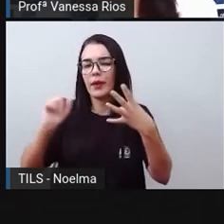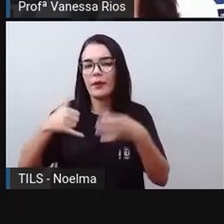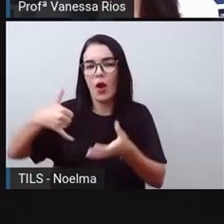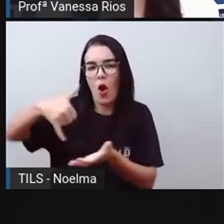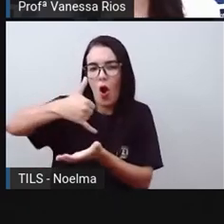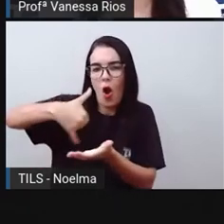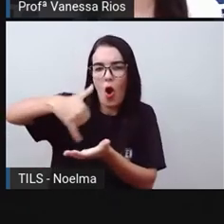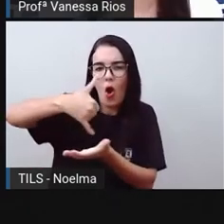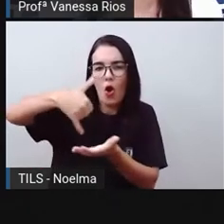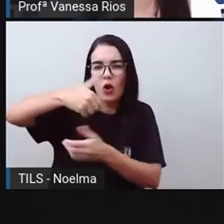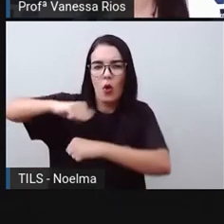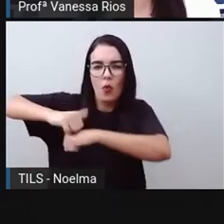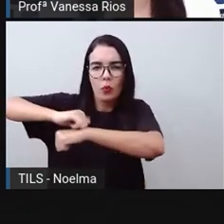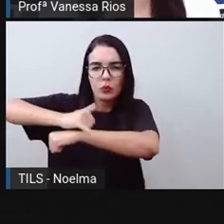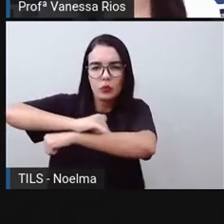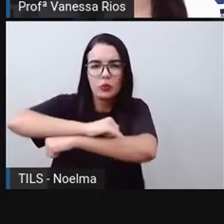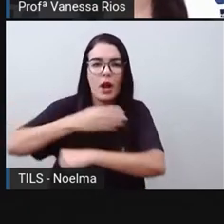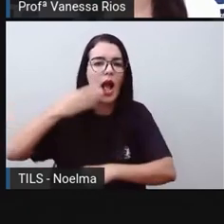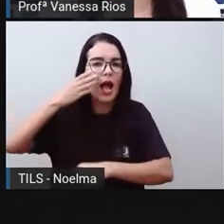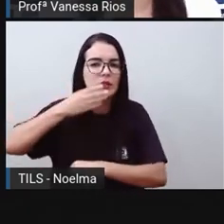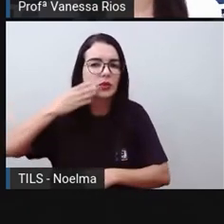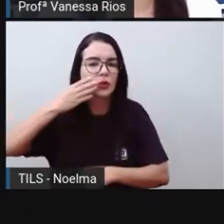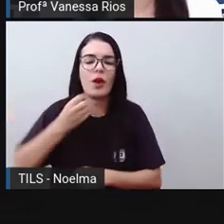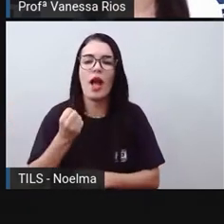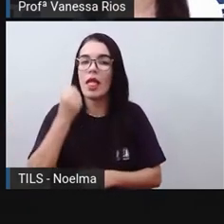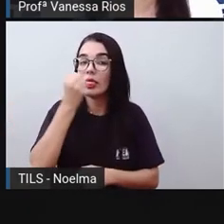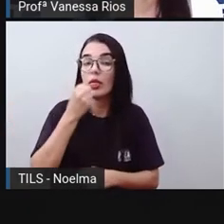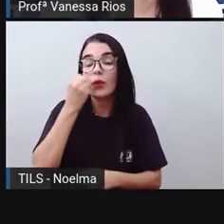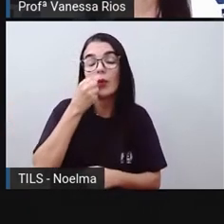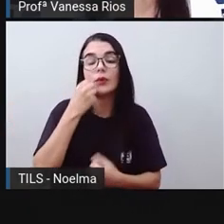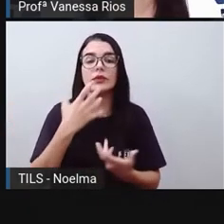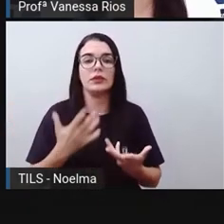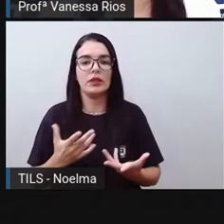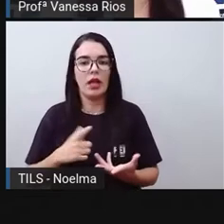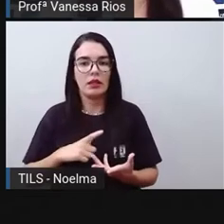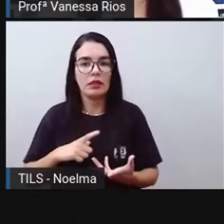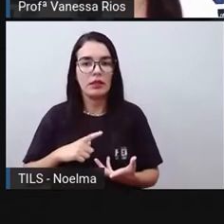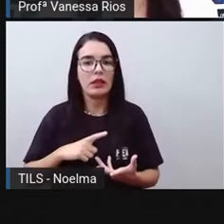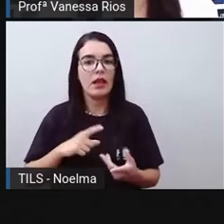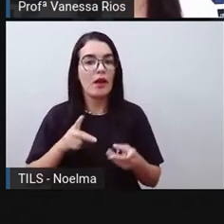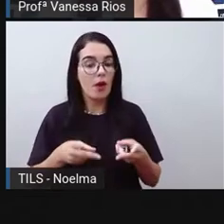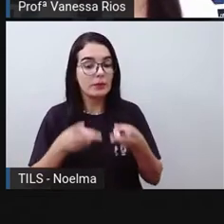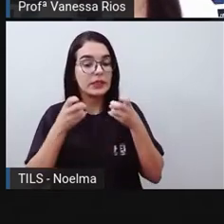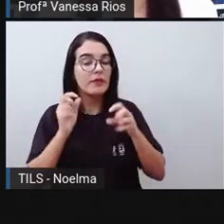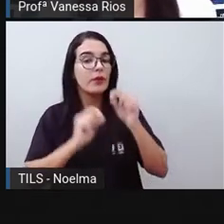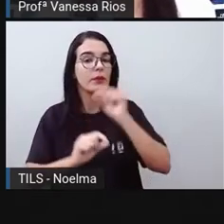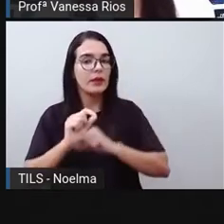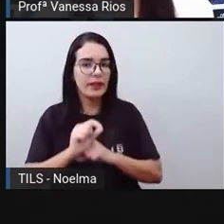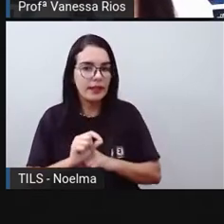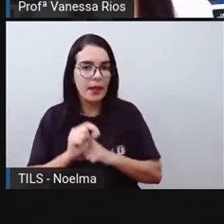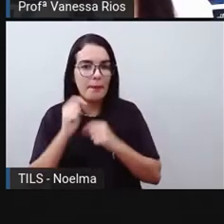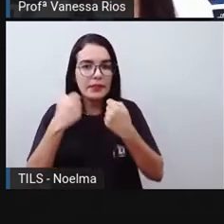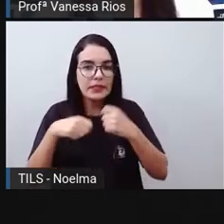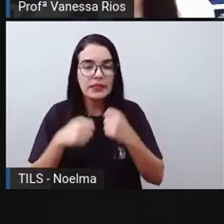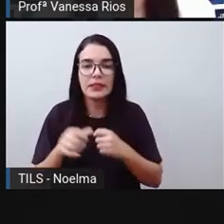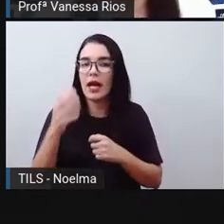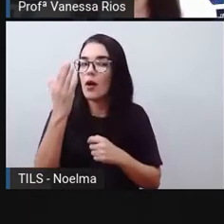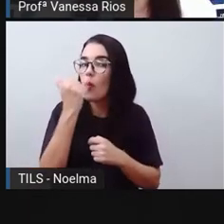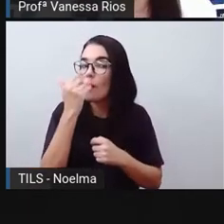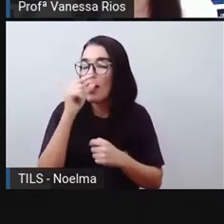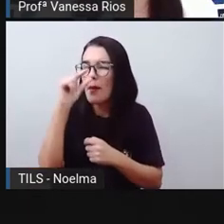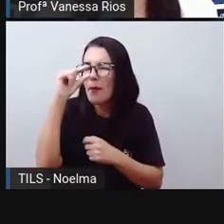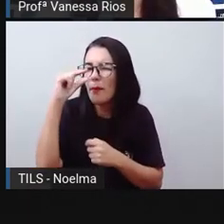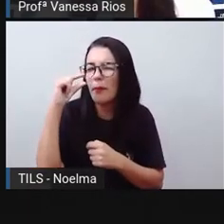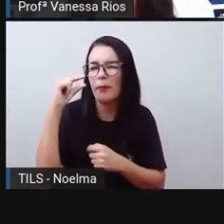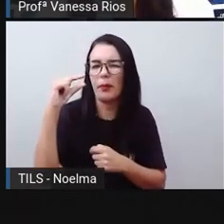os óleos, as gorduras, né? Os açúcares, os doces, a gente já observa aí pela proporção da pirâmide,